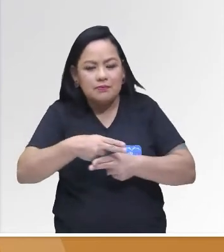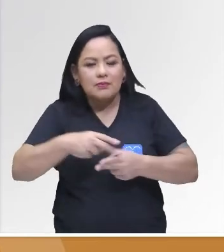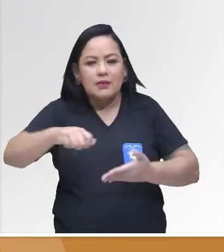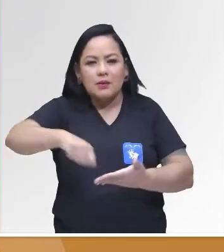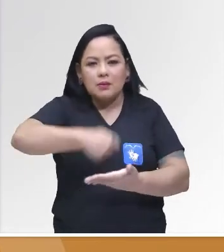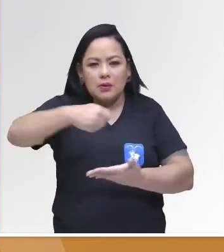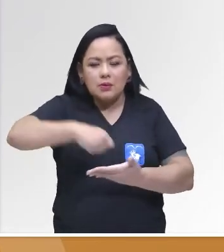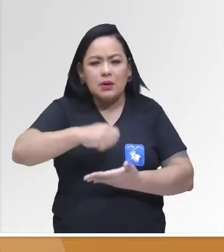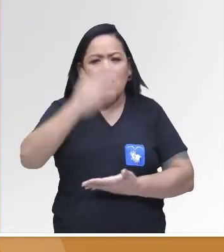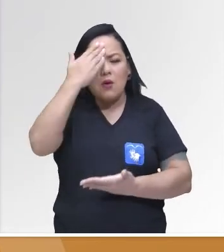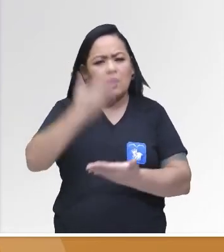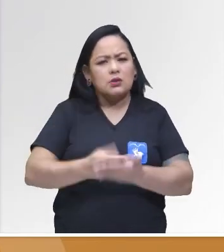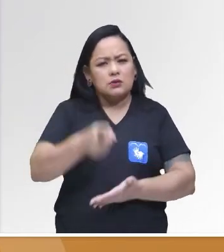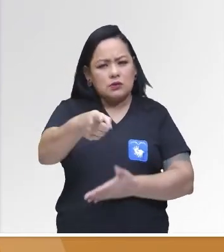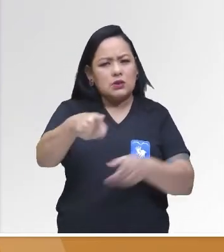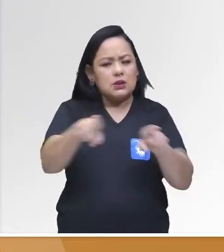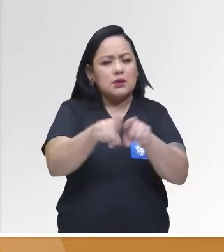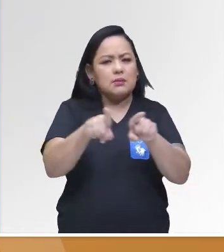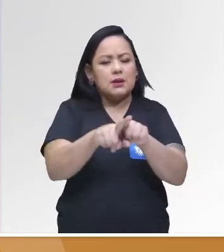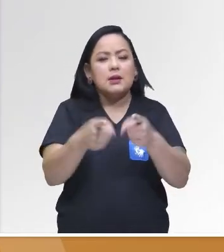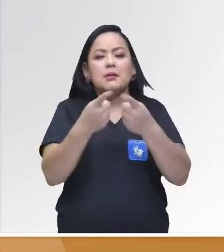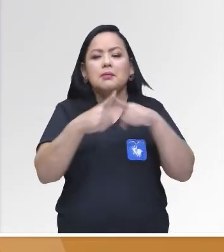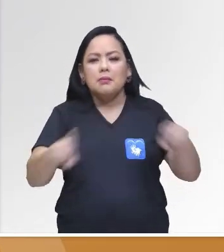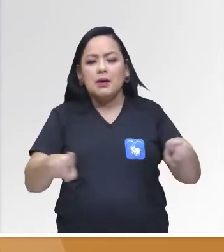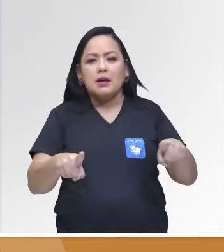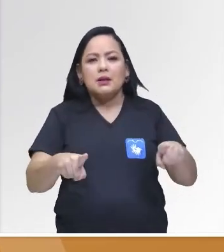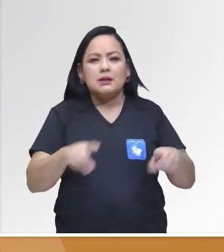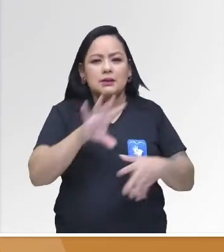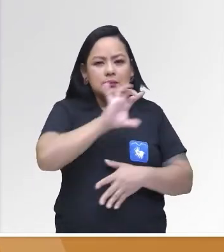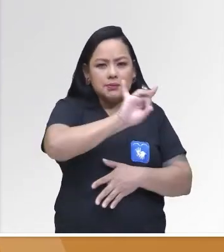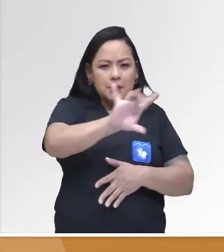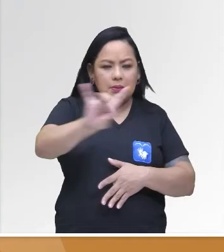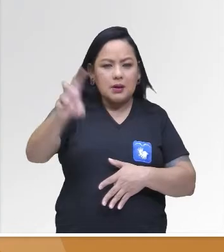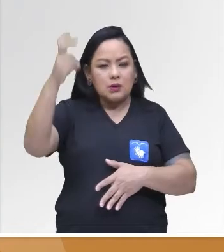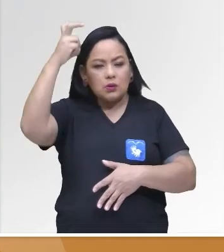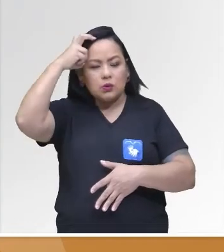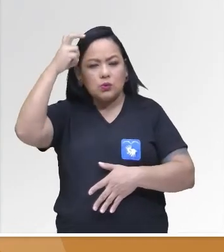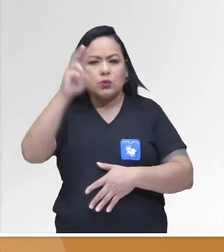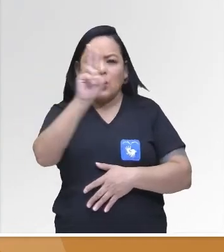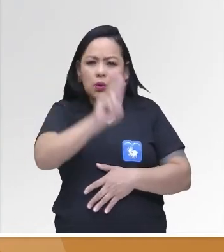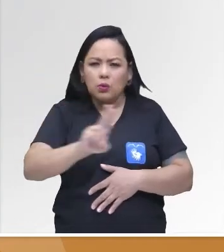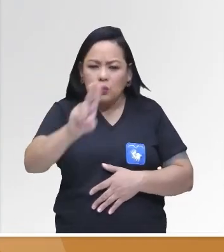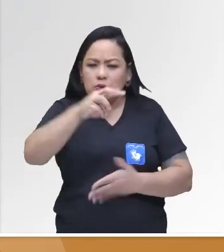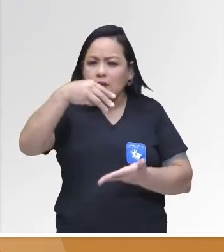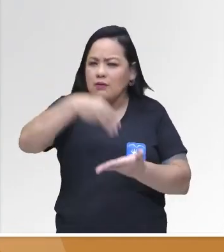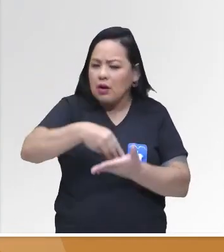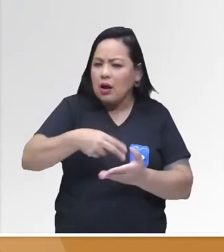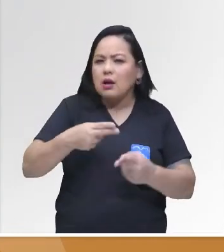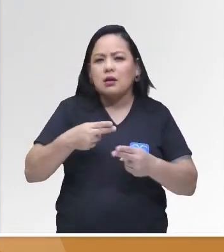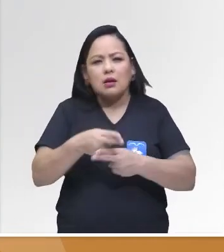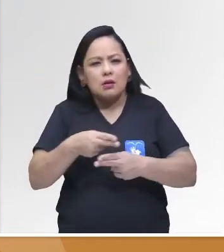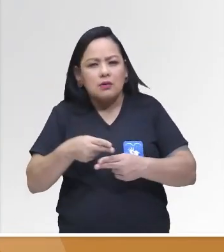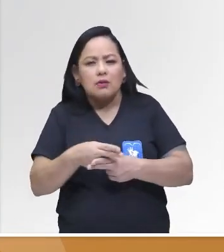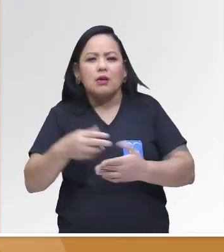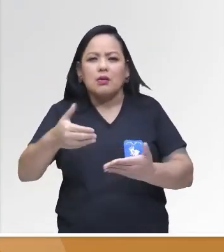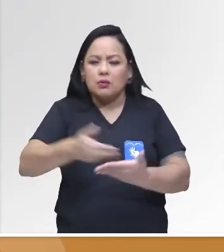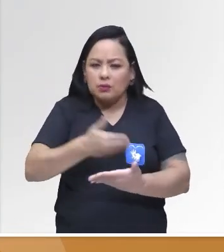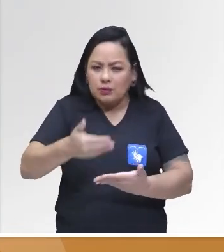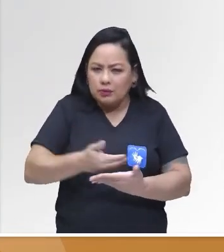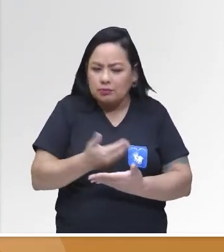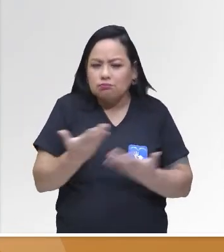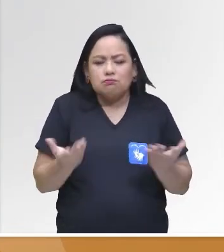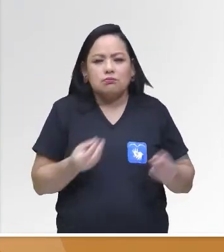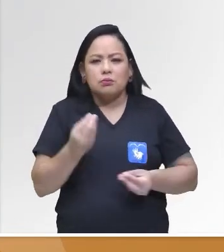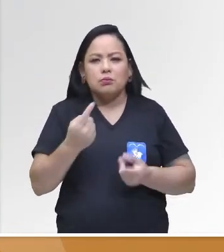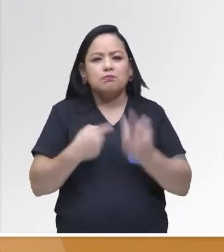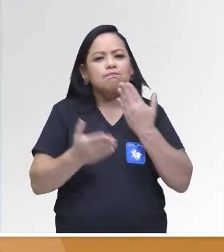que você também. Mas todas as culturas do mundo utilizam o garfo, a faca ou a colher